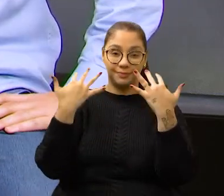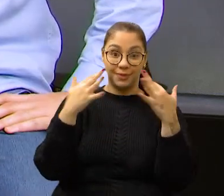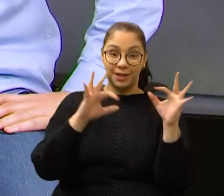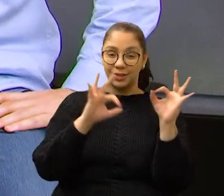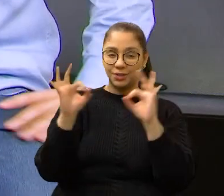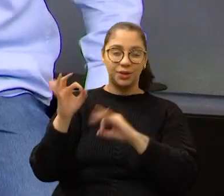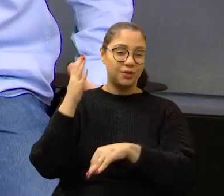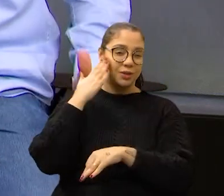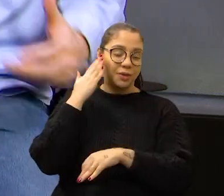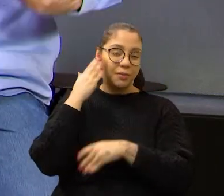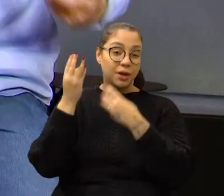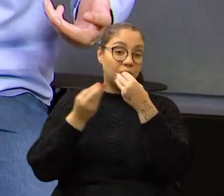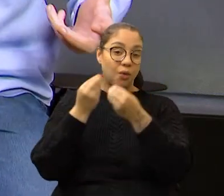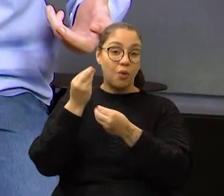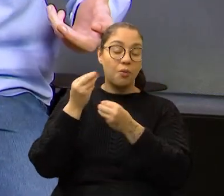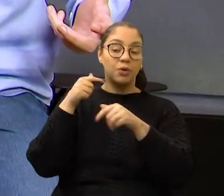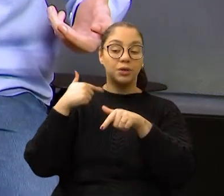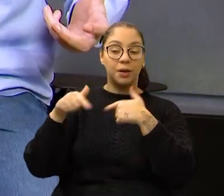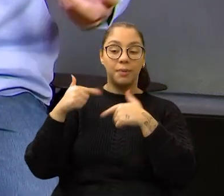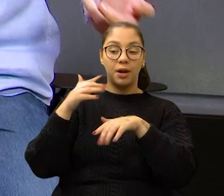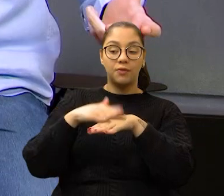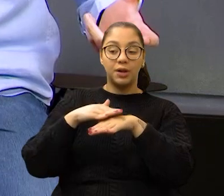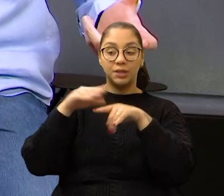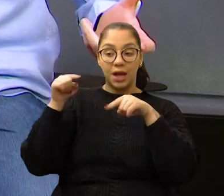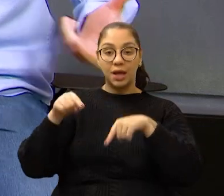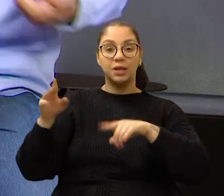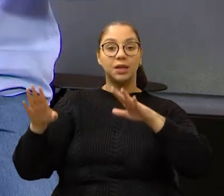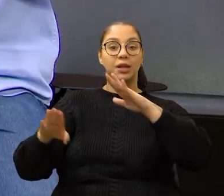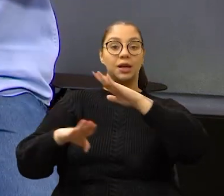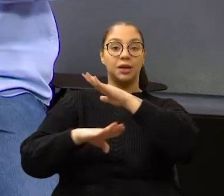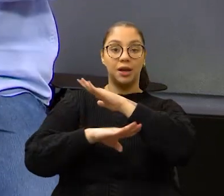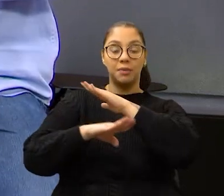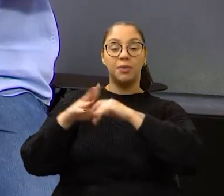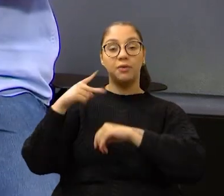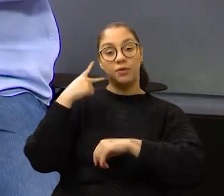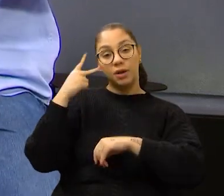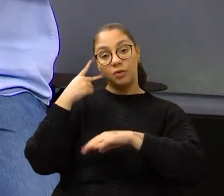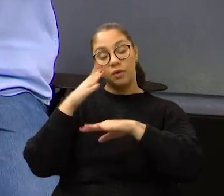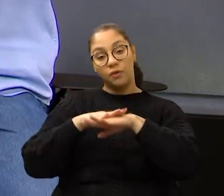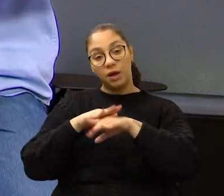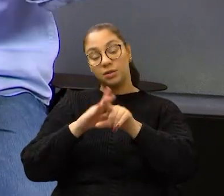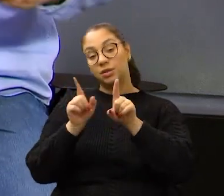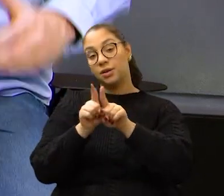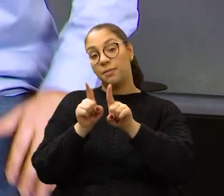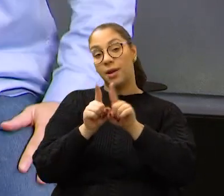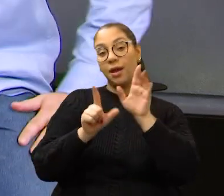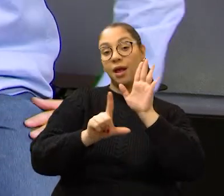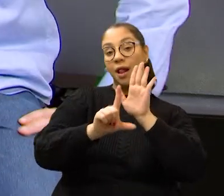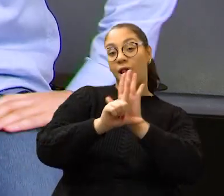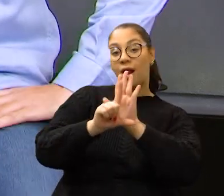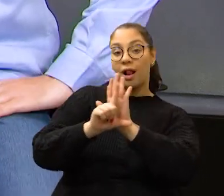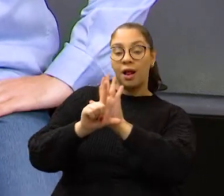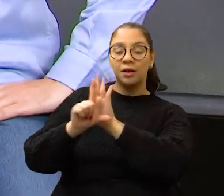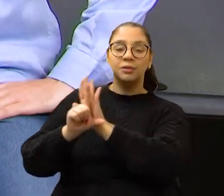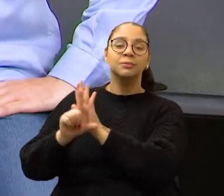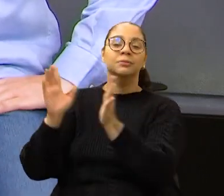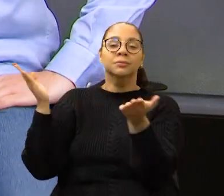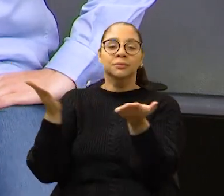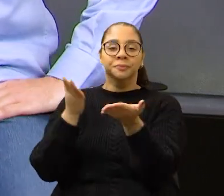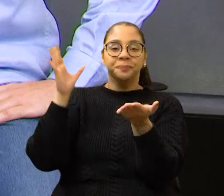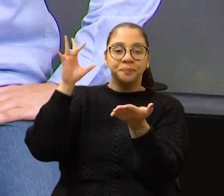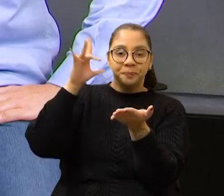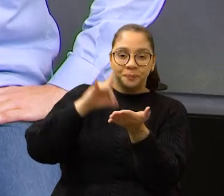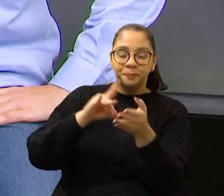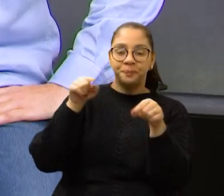nos acompanhando, saber o trabalho que é realizado aqui na Câmara de Campinas pelo vereador e as leis que estão